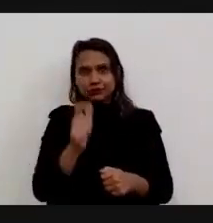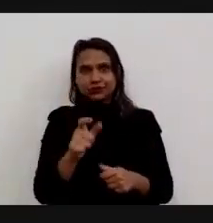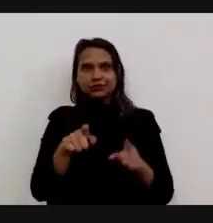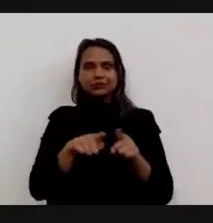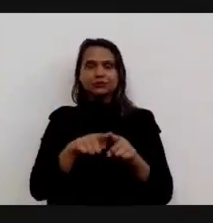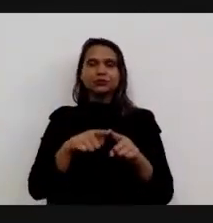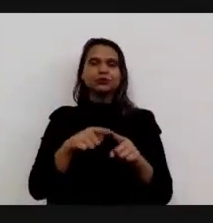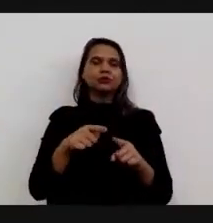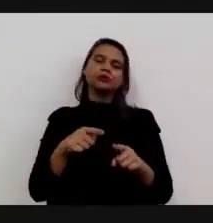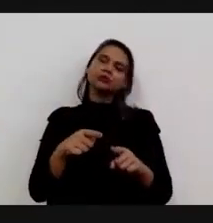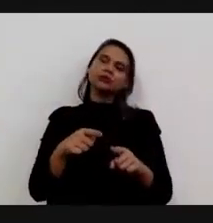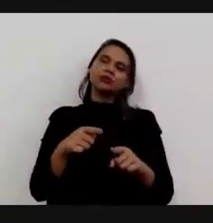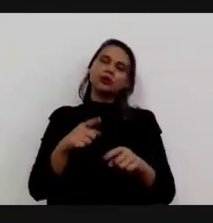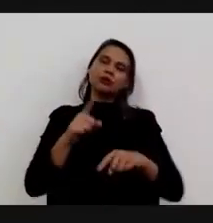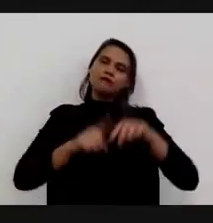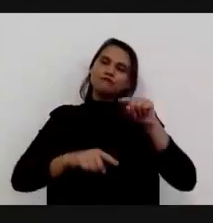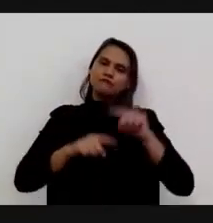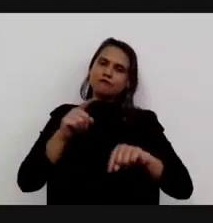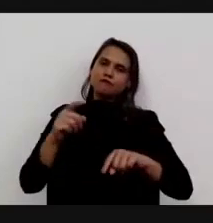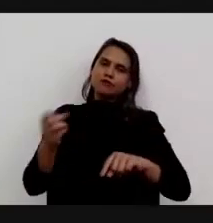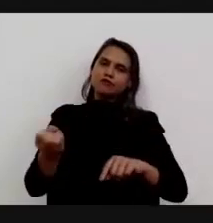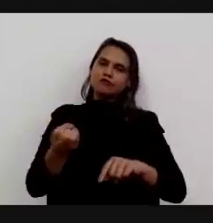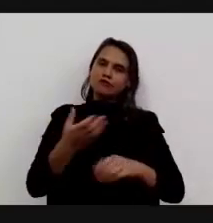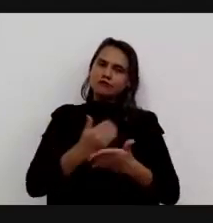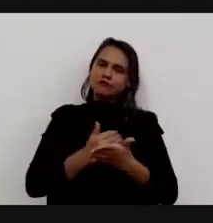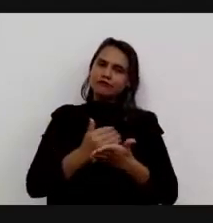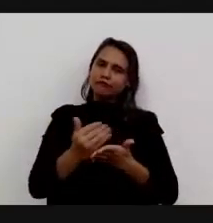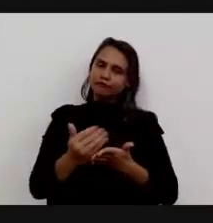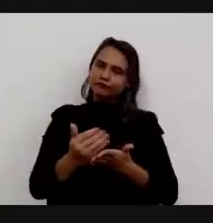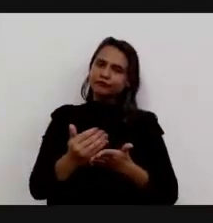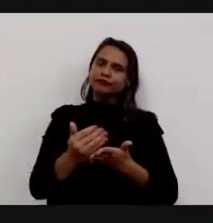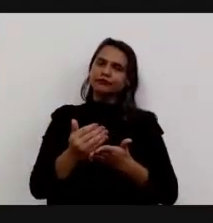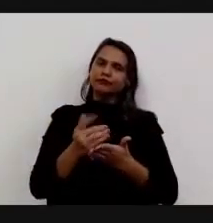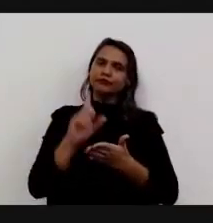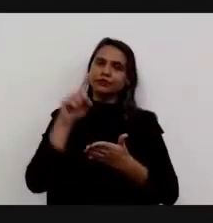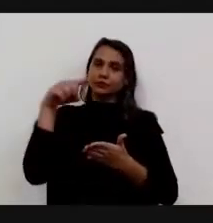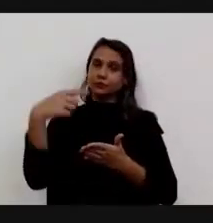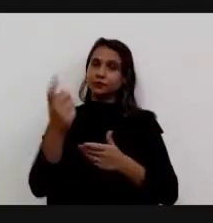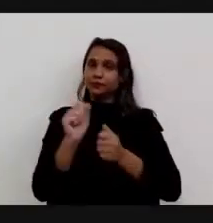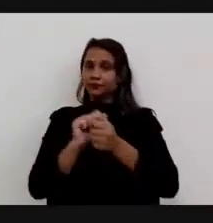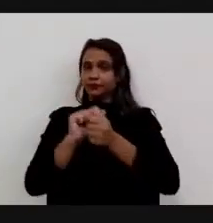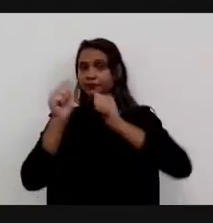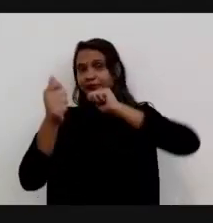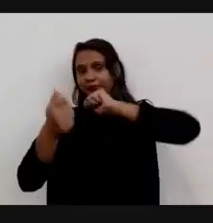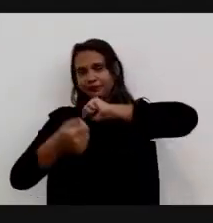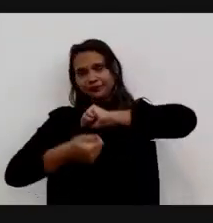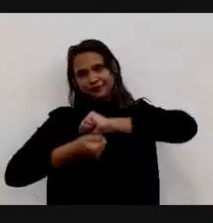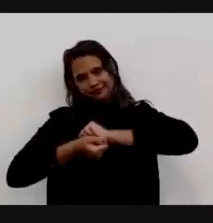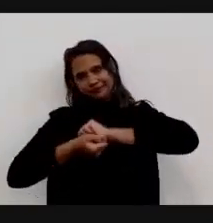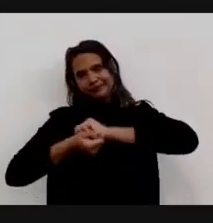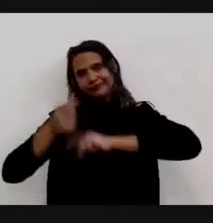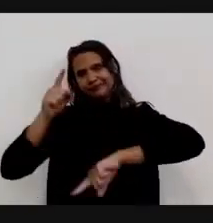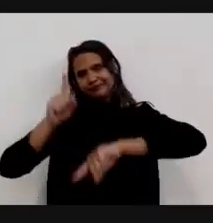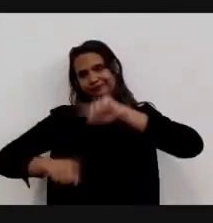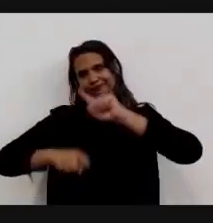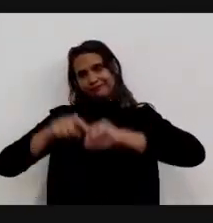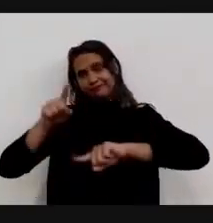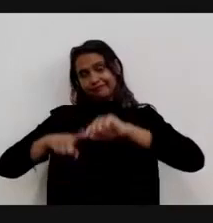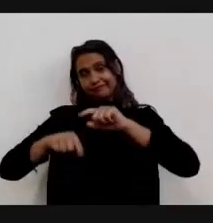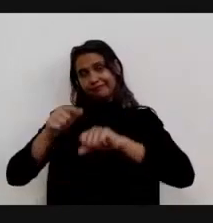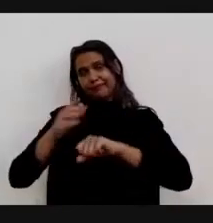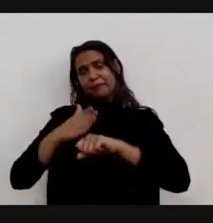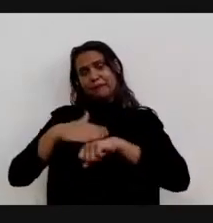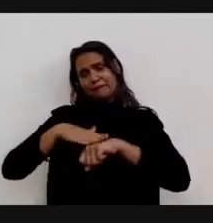aproveitar dessa ferramenta, inclusive nessa fase inicial, de repente poder moldar para poder oferecer alguma ferramenta para o Legislativo até